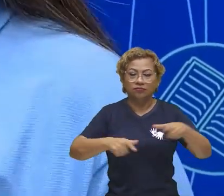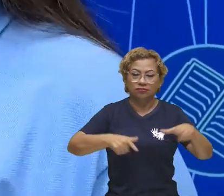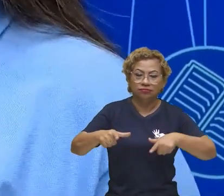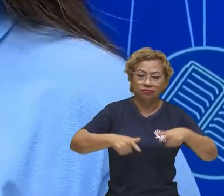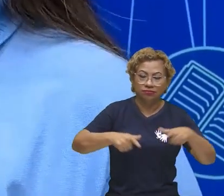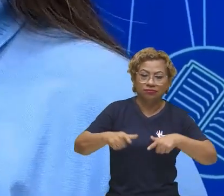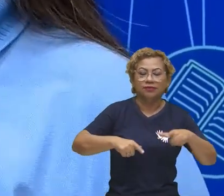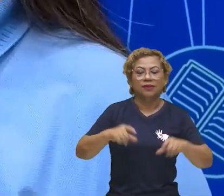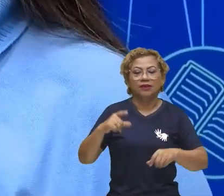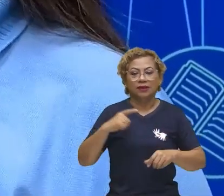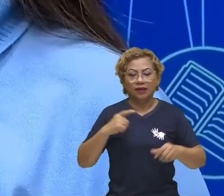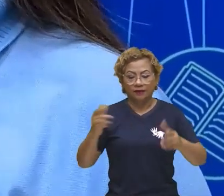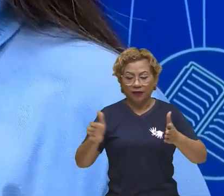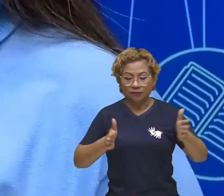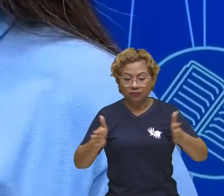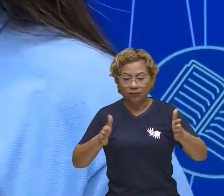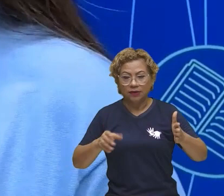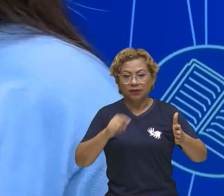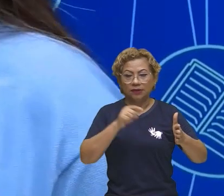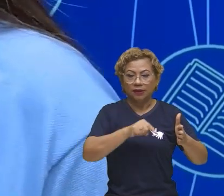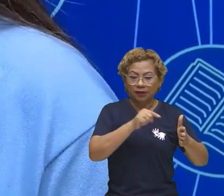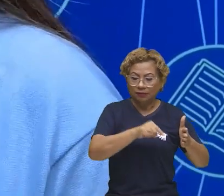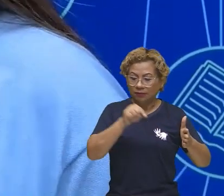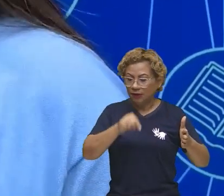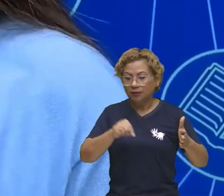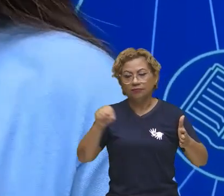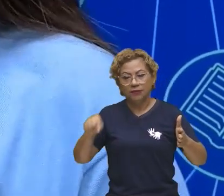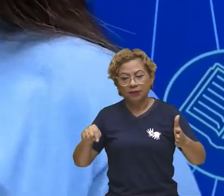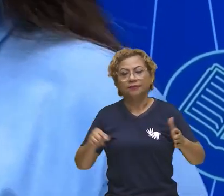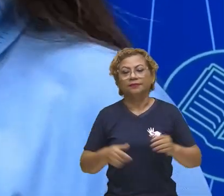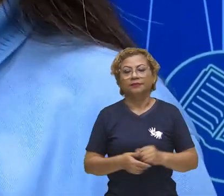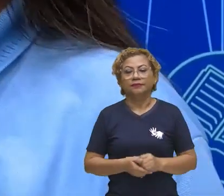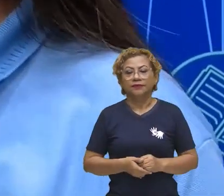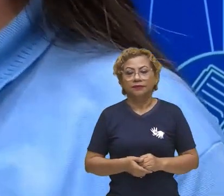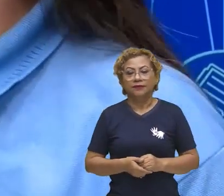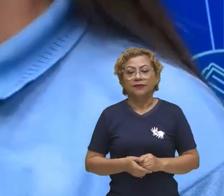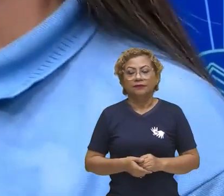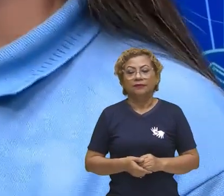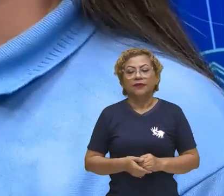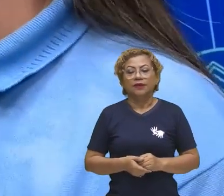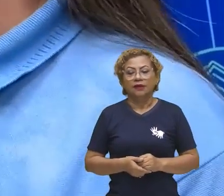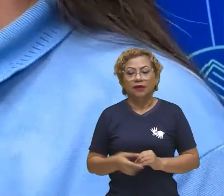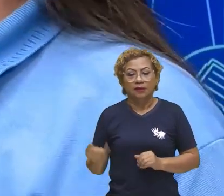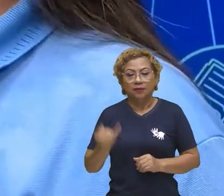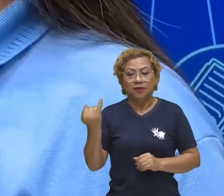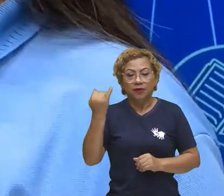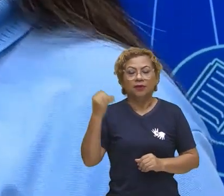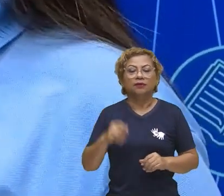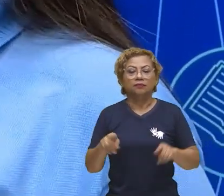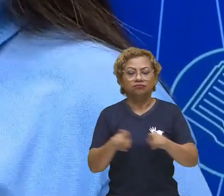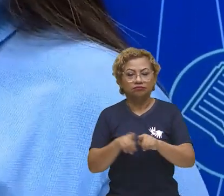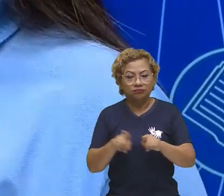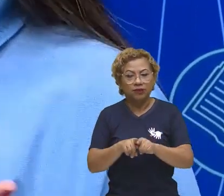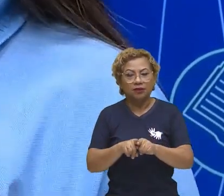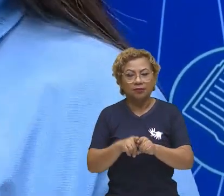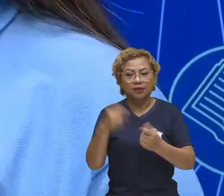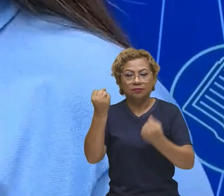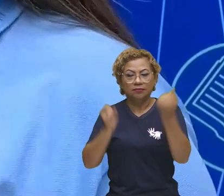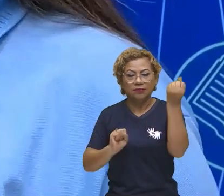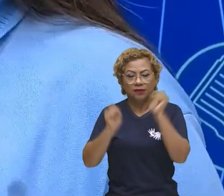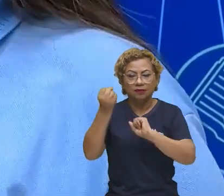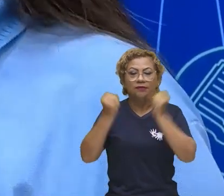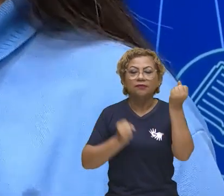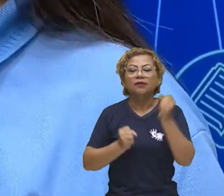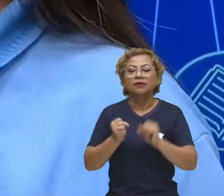e o trabalho também agora vai ser assalariado. Já na segunda fase da Revolução Industrial, a gente vê ainda